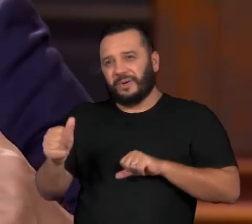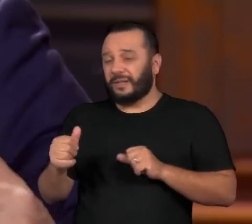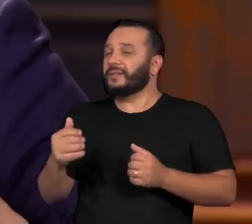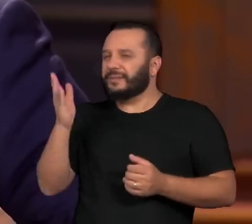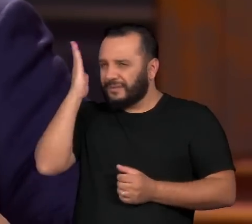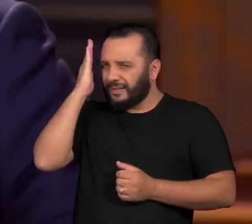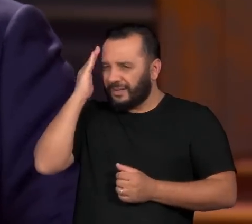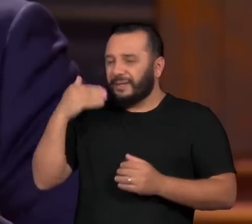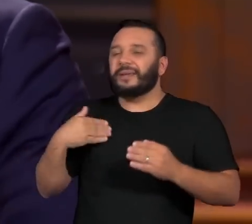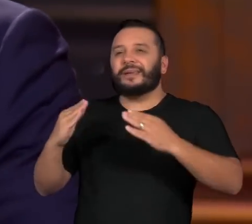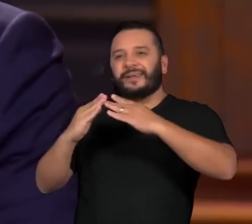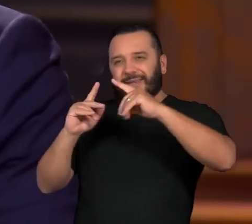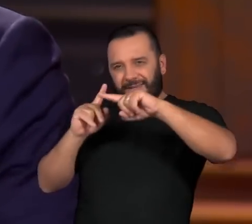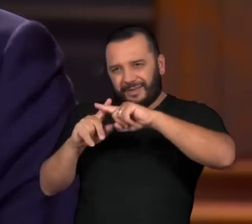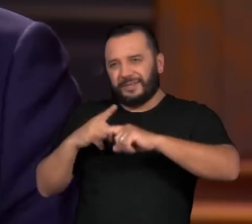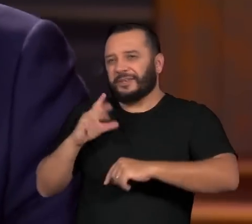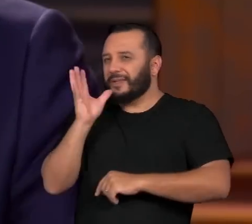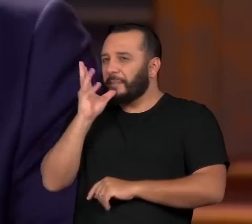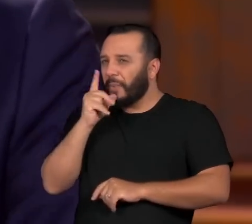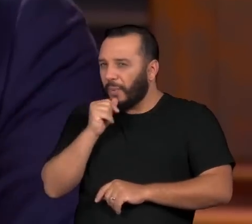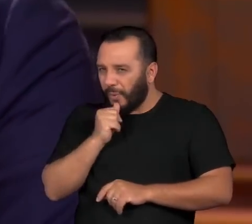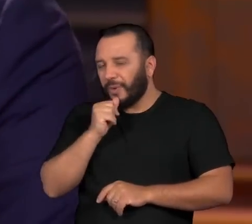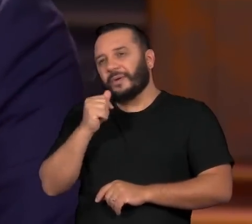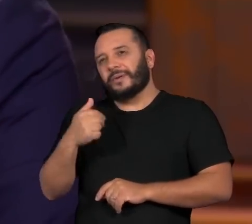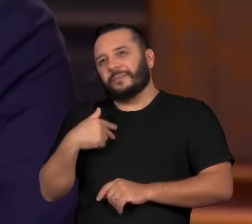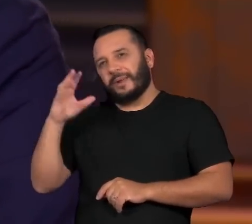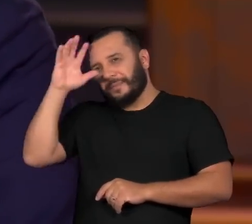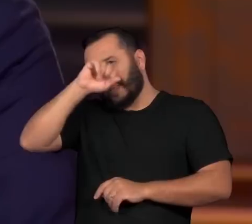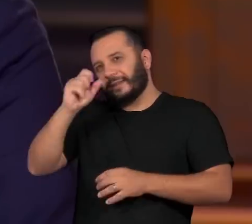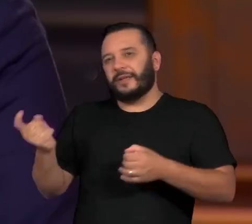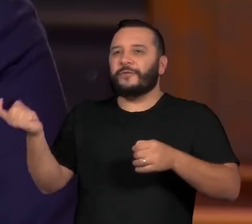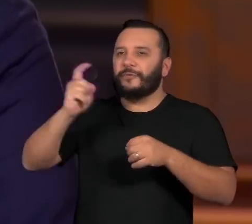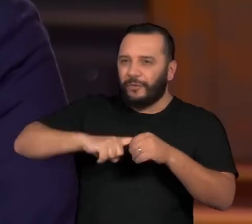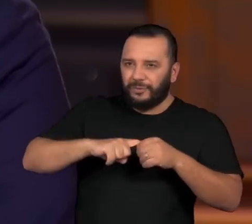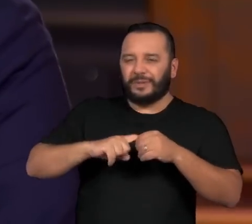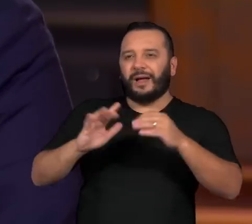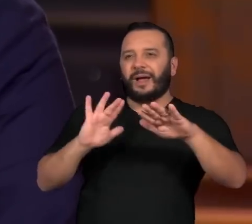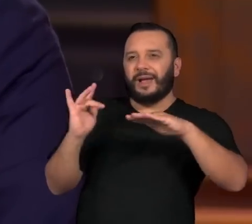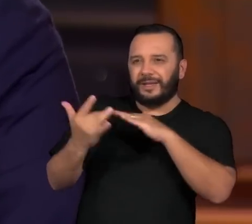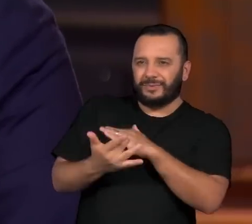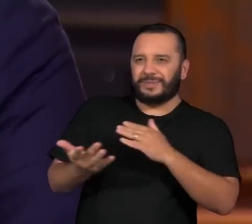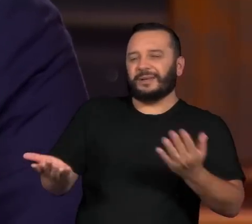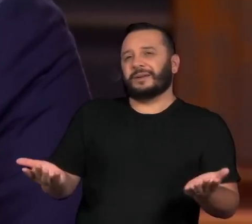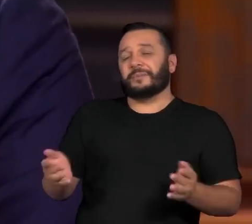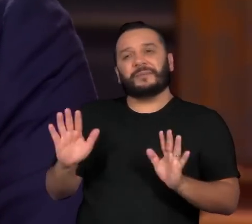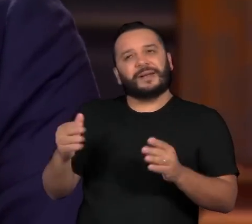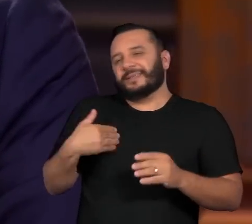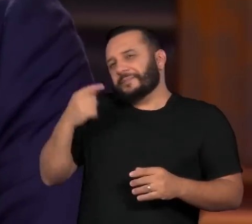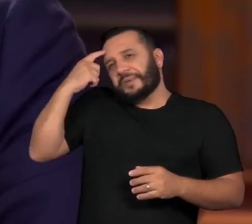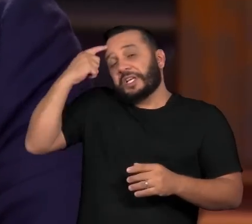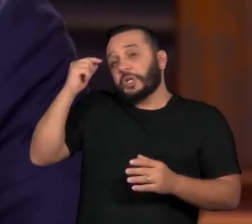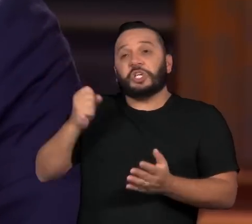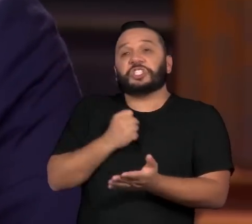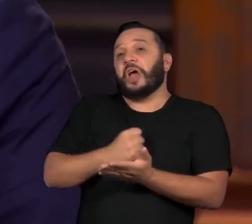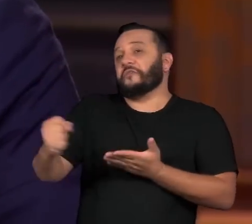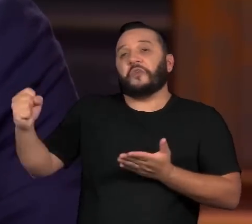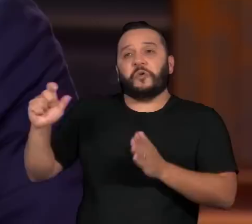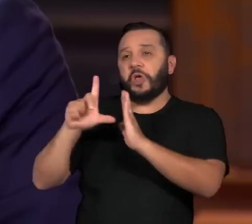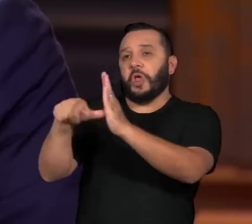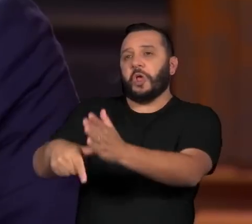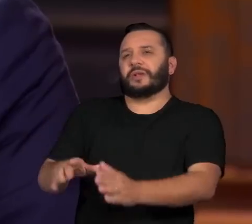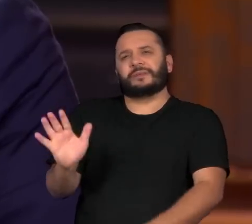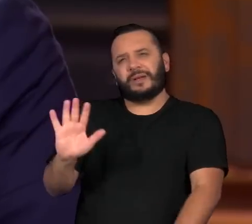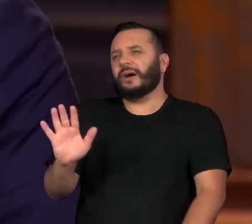morosidade para descobrir. No entanto, não creio que foi tarde. E se foi um